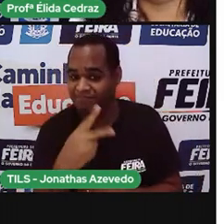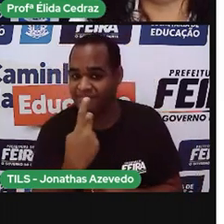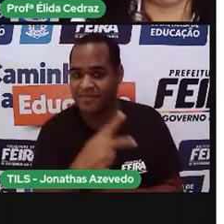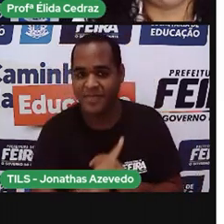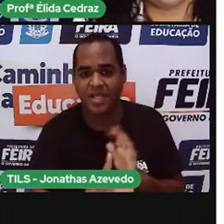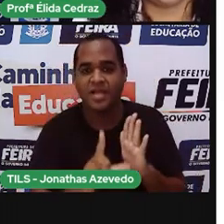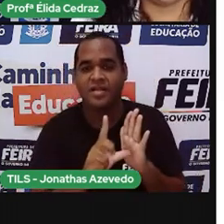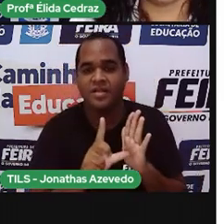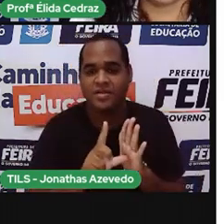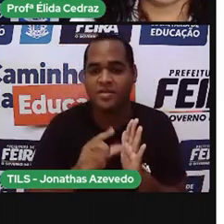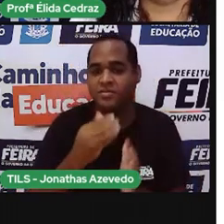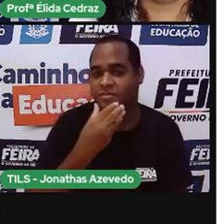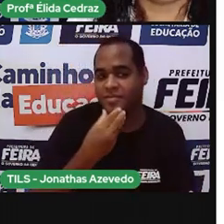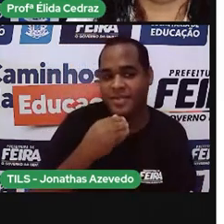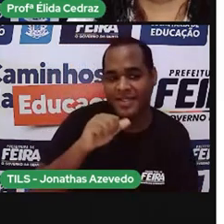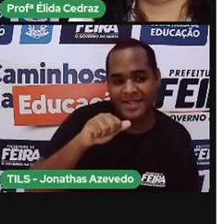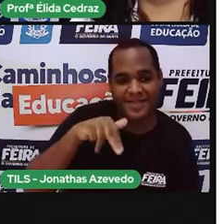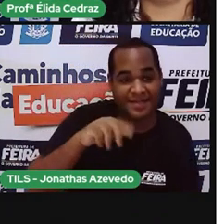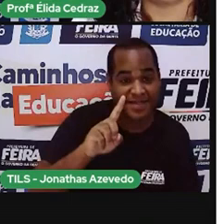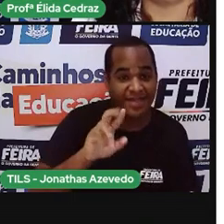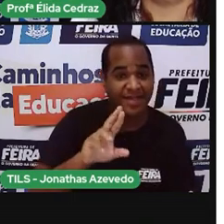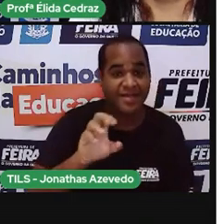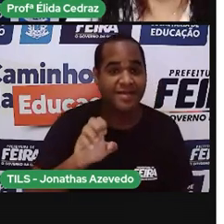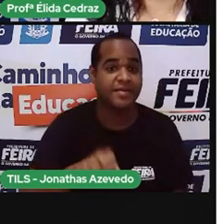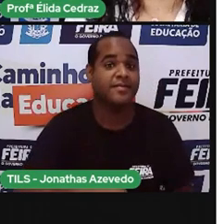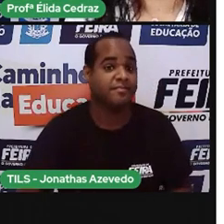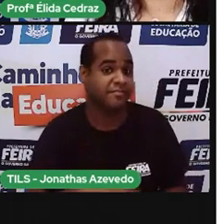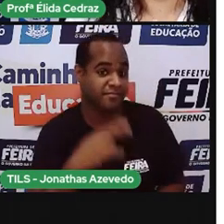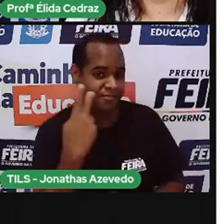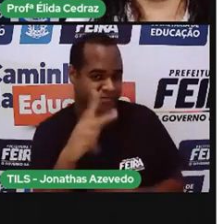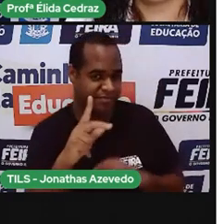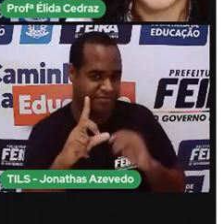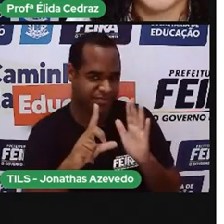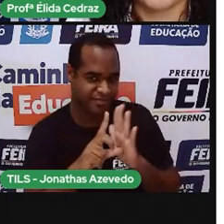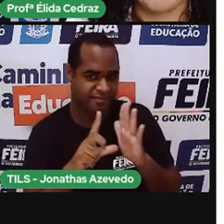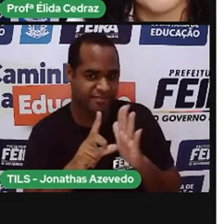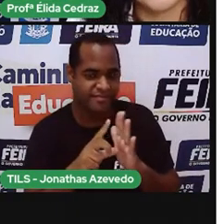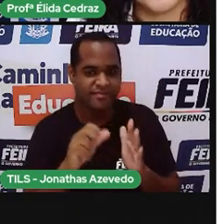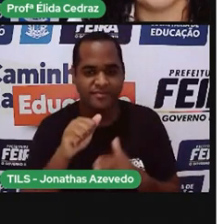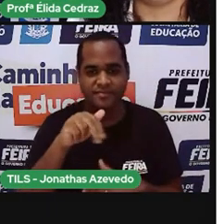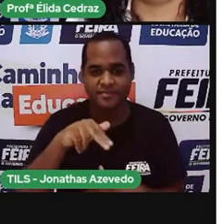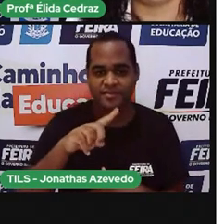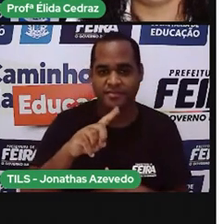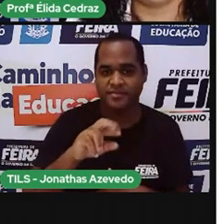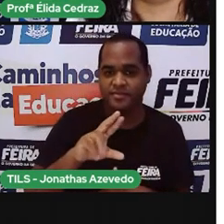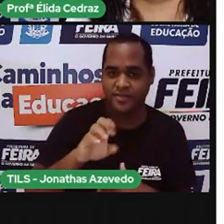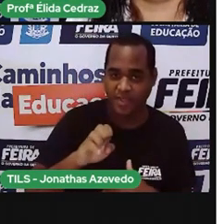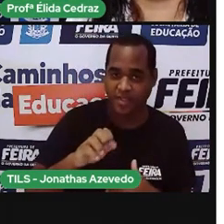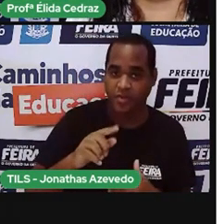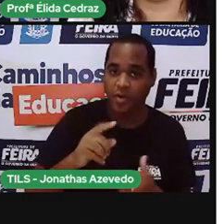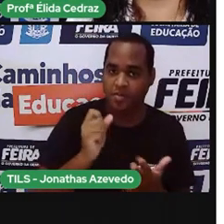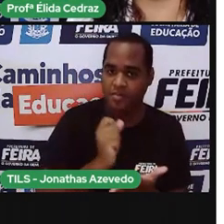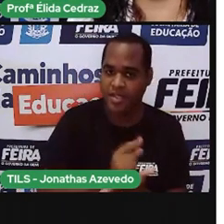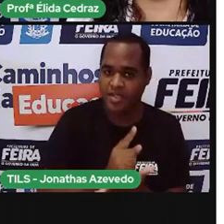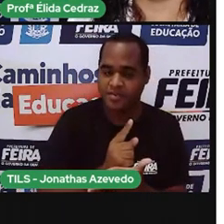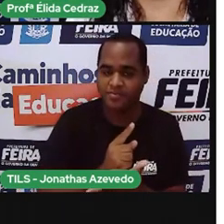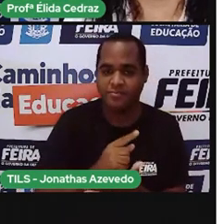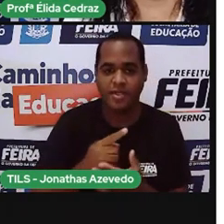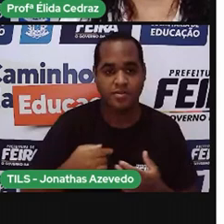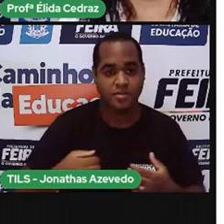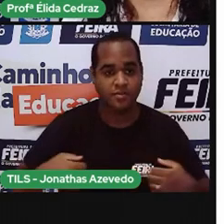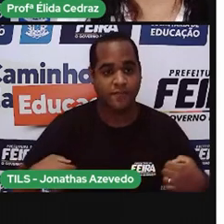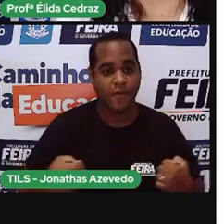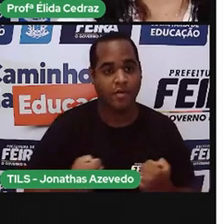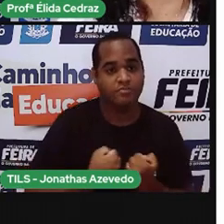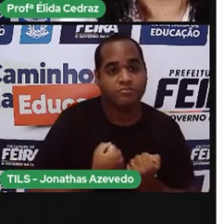olé, ai olé. Foi na loja do Mestre André, foi na loja do Mestre André que eu comprei